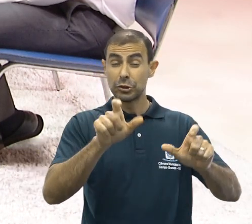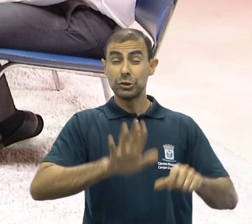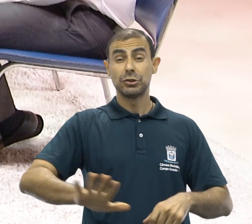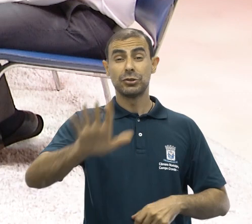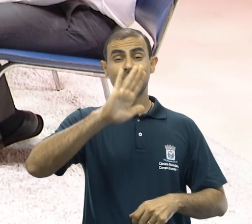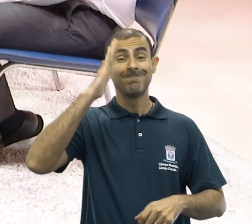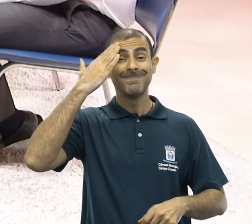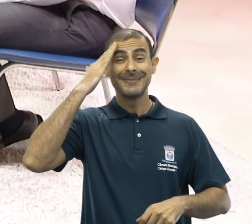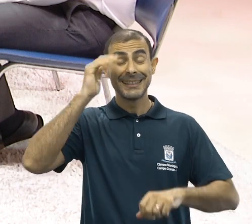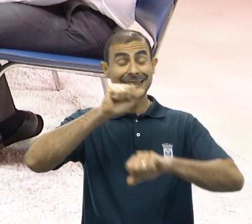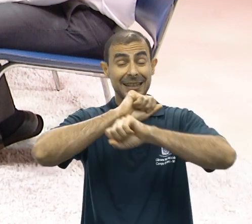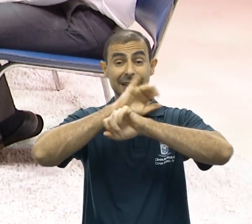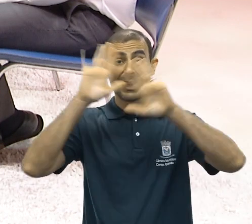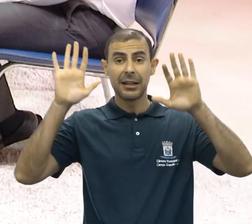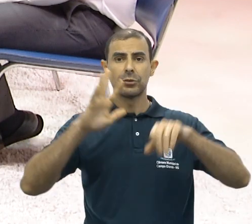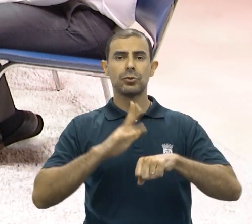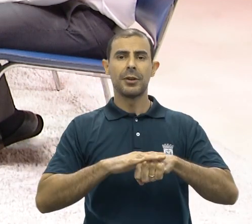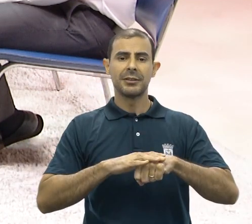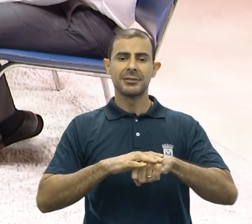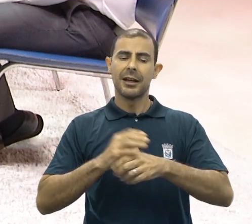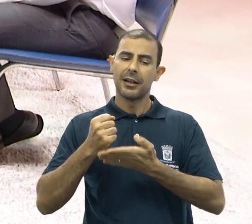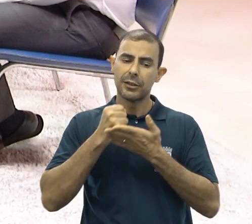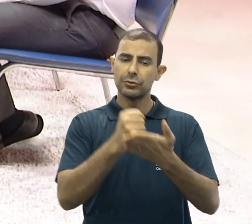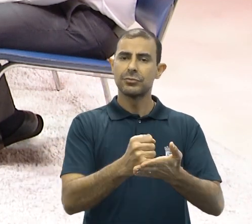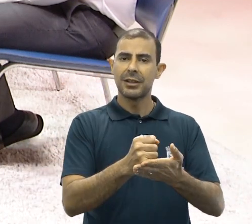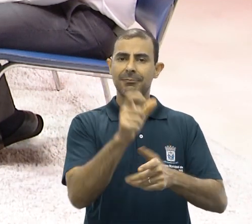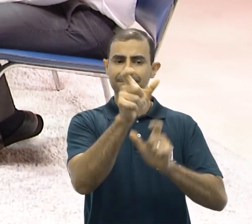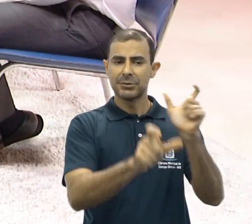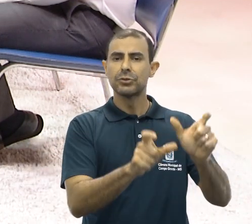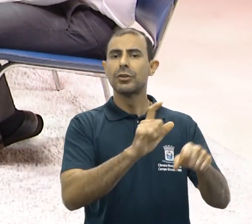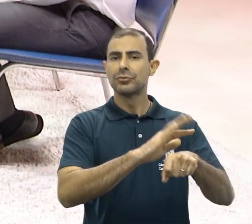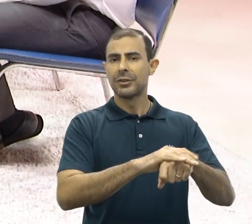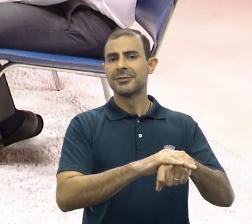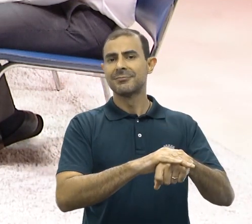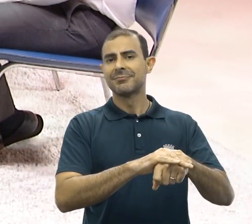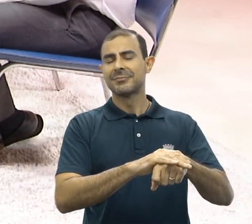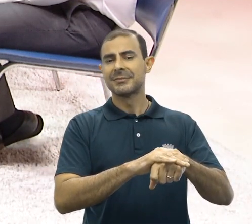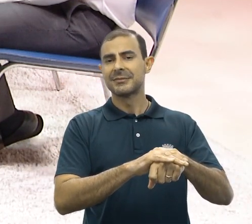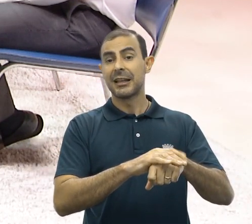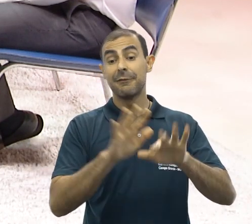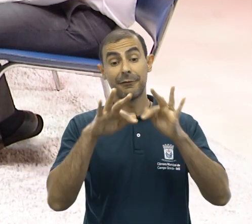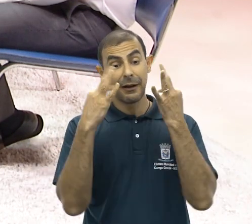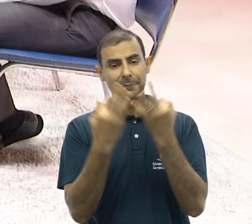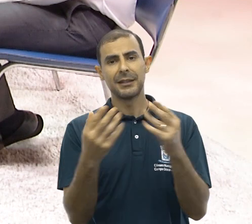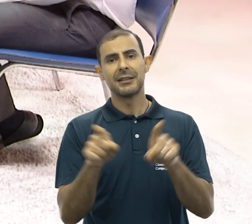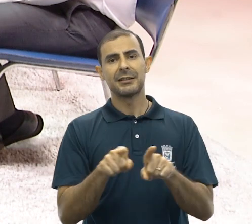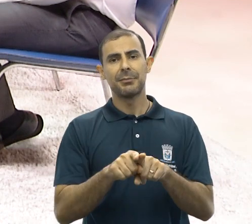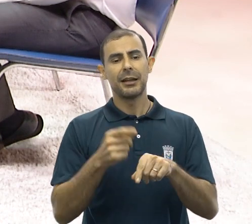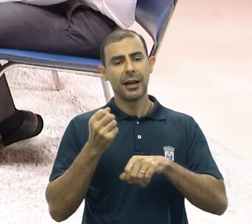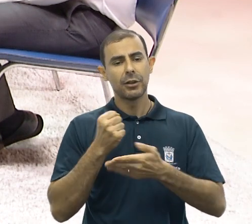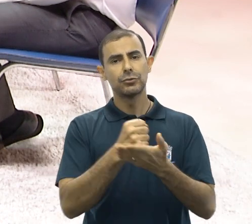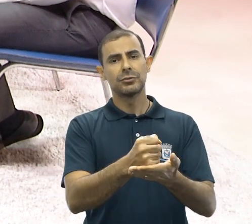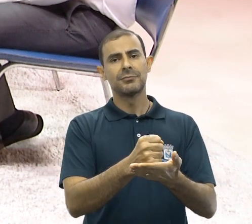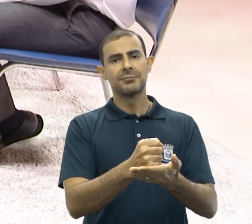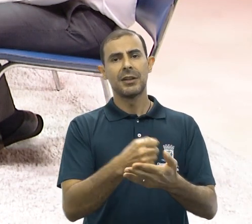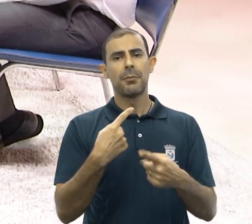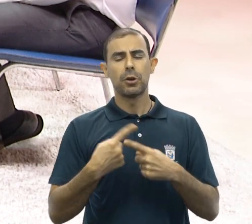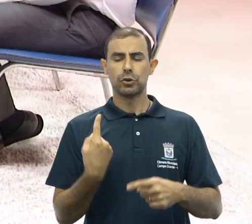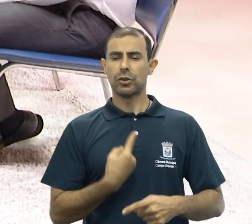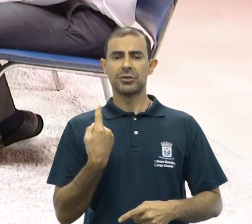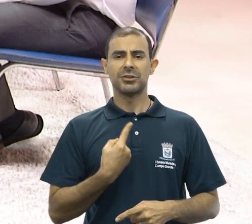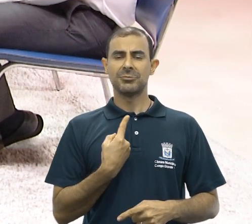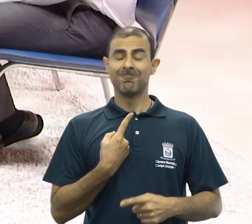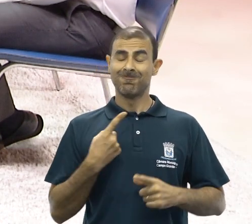doença, que ajudem quem tem essa doença, que ajude a família que tem essa doença, porque sozinho, gente,